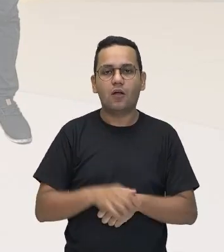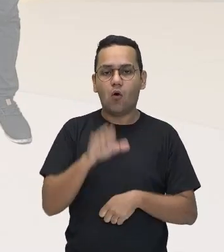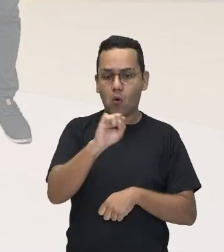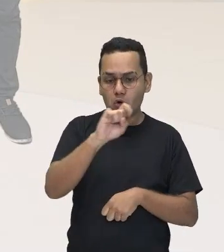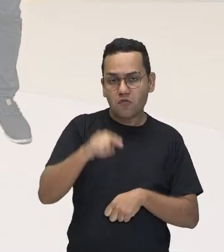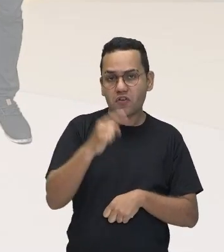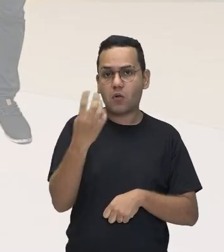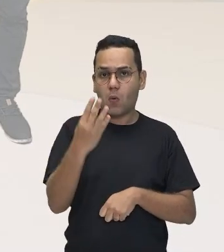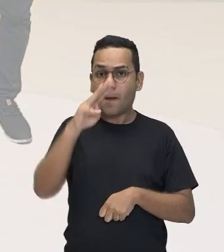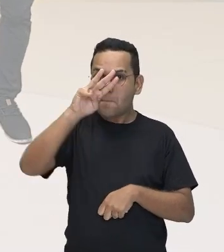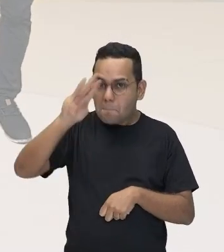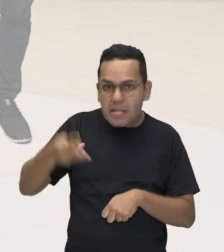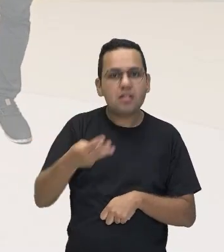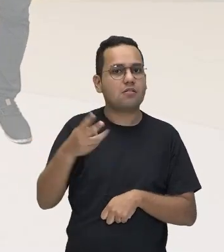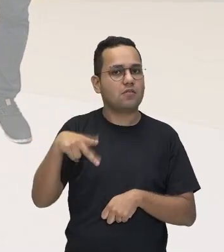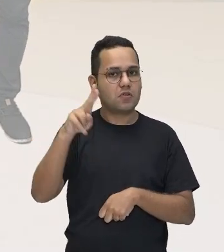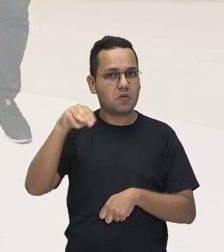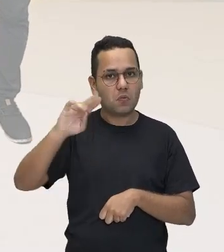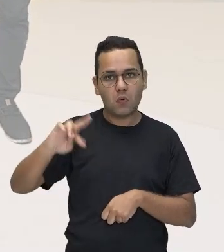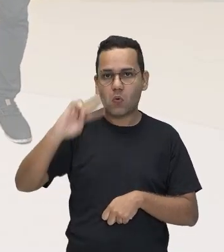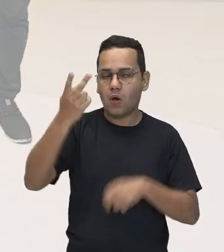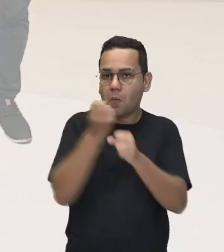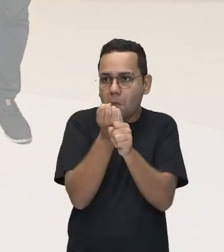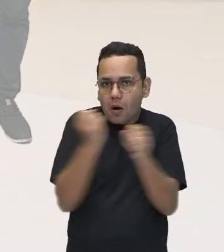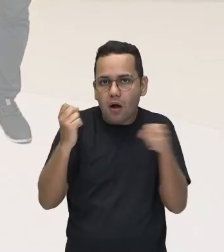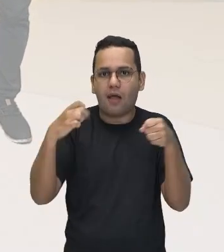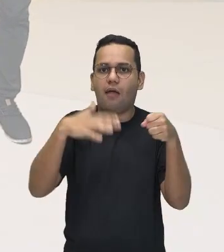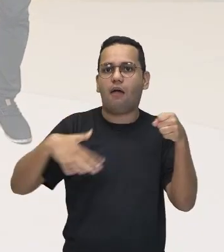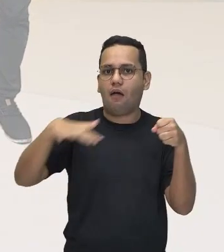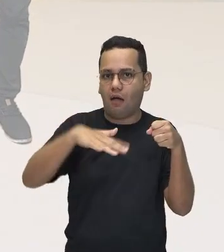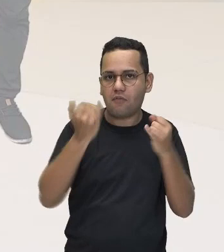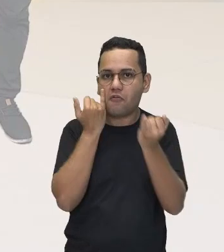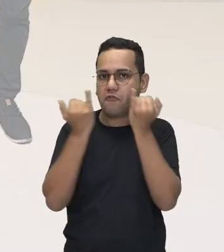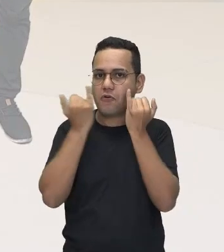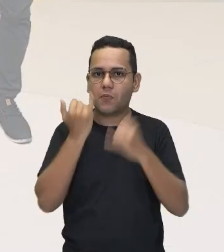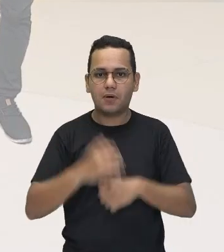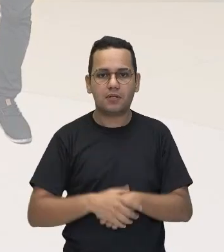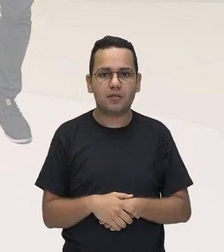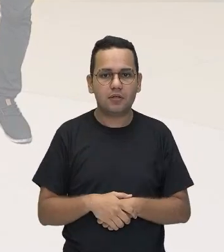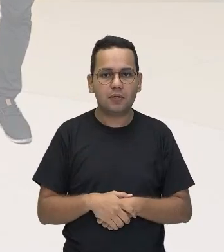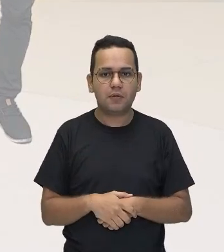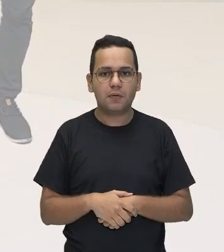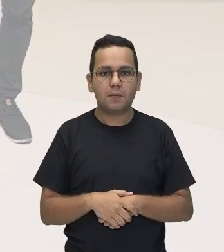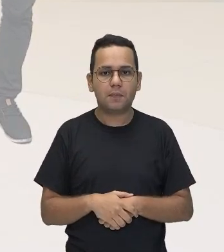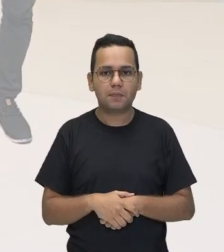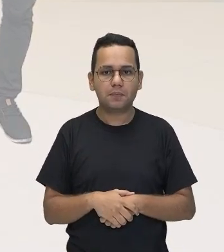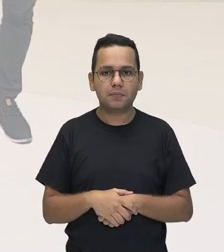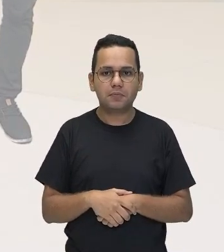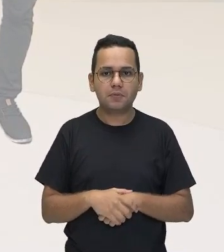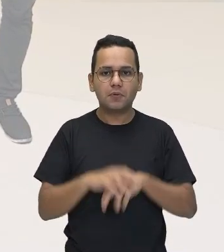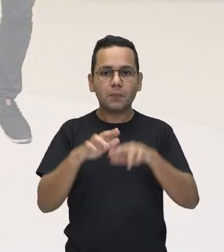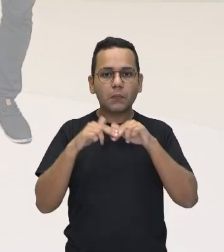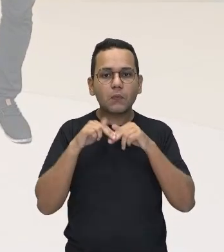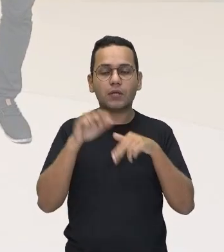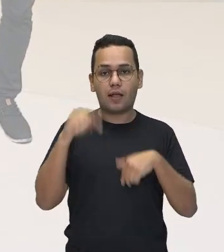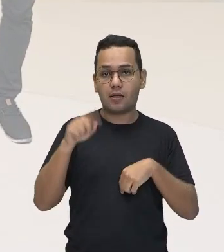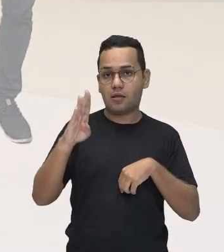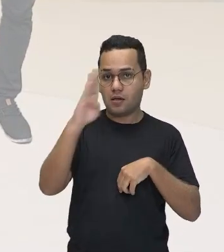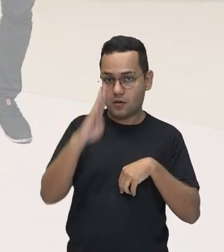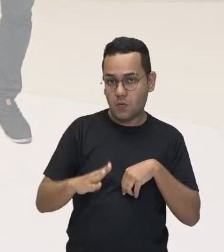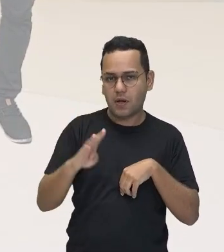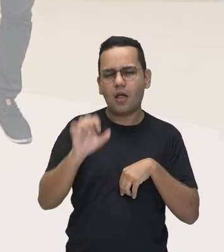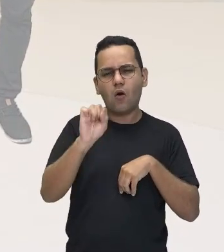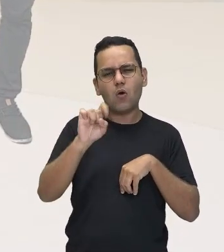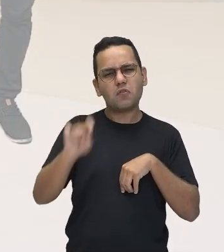critério geopolítico para definir essa área que a gente deu aqui. Professor Eberson, é quase a área do Brasil, tá? O Brasil tem 8,5 milhões de quilômetros